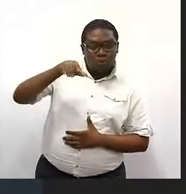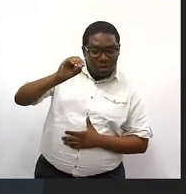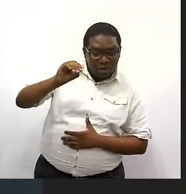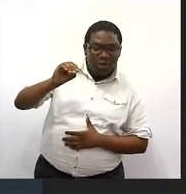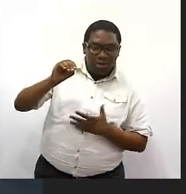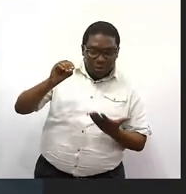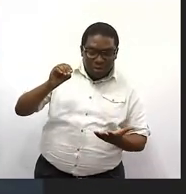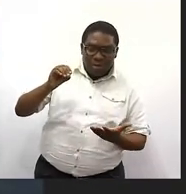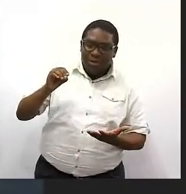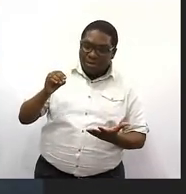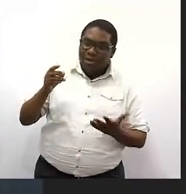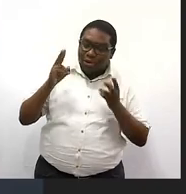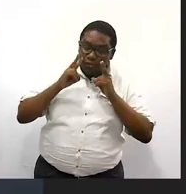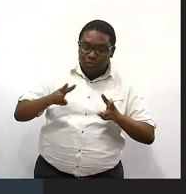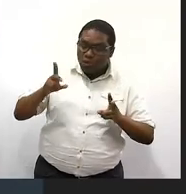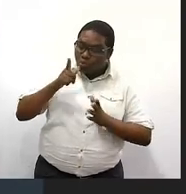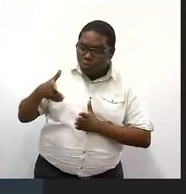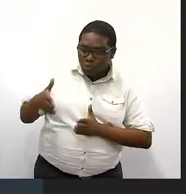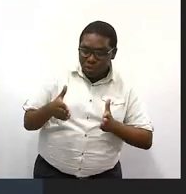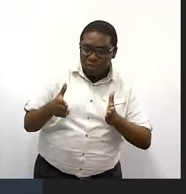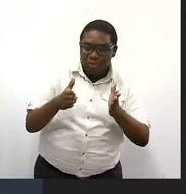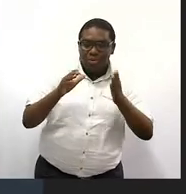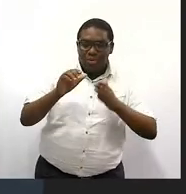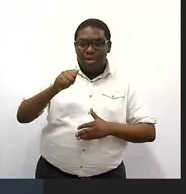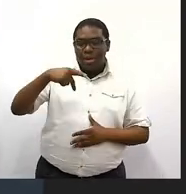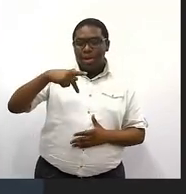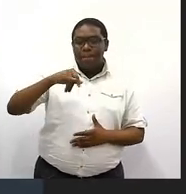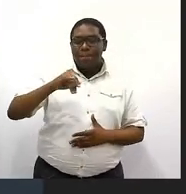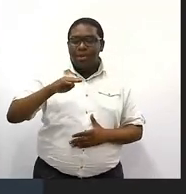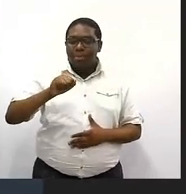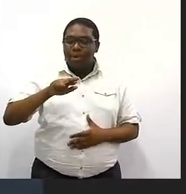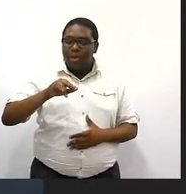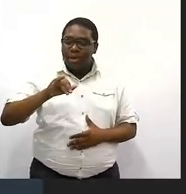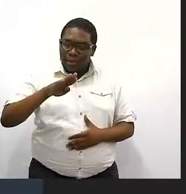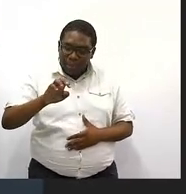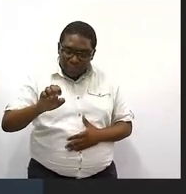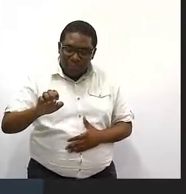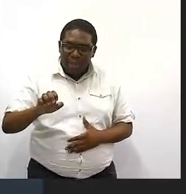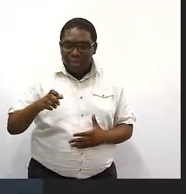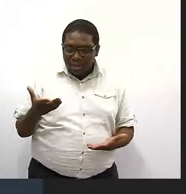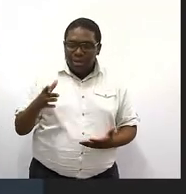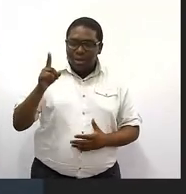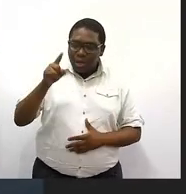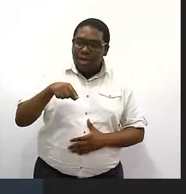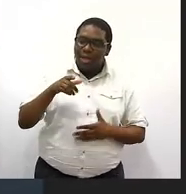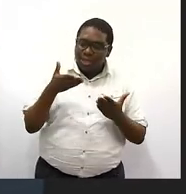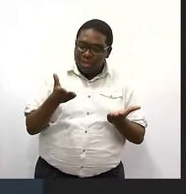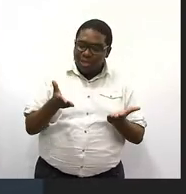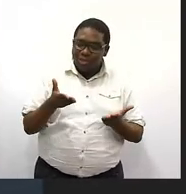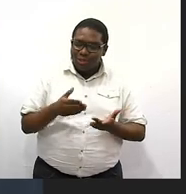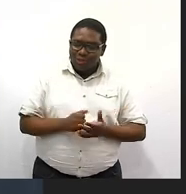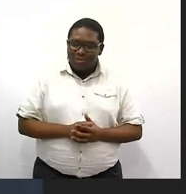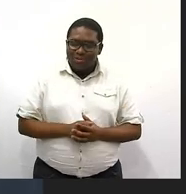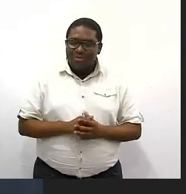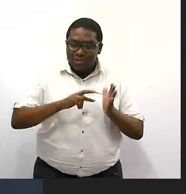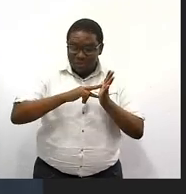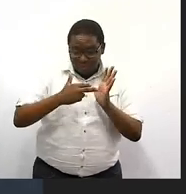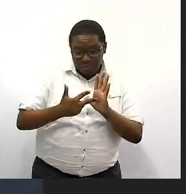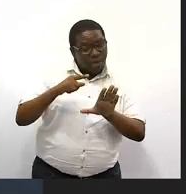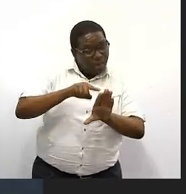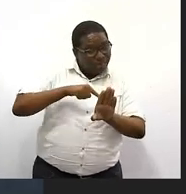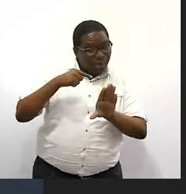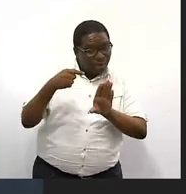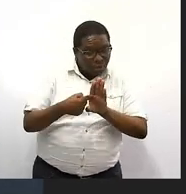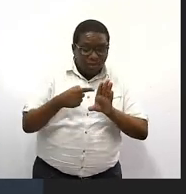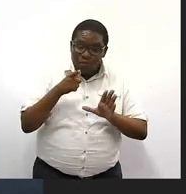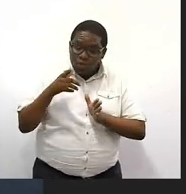com essa imagem do rio Capibaribe, ok? Nós temos aí, ó, o cão sem plumas é um cão sem pelos. É a metáfora do rio Capibaribe e